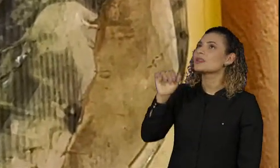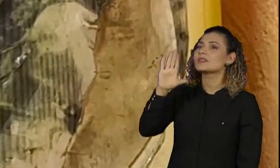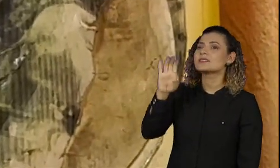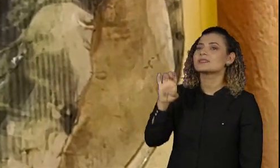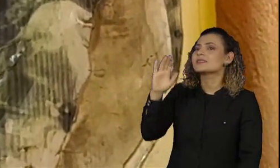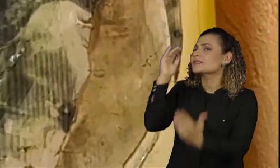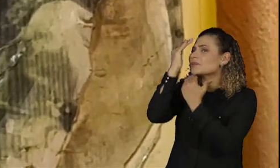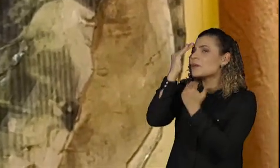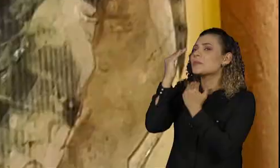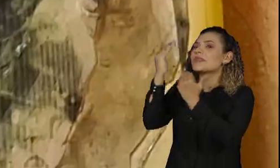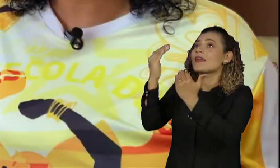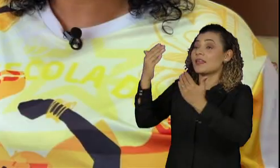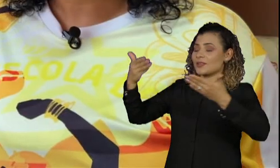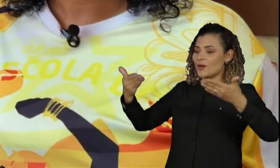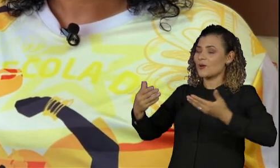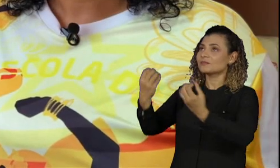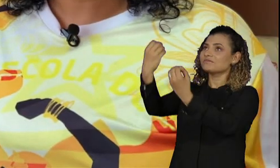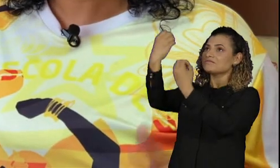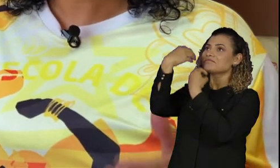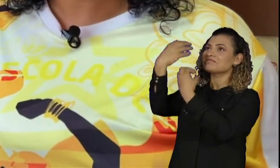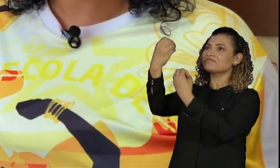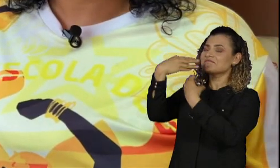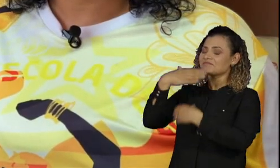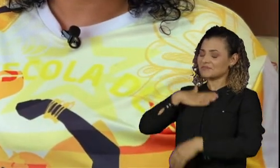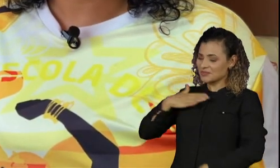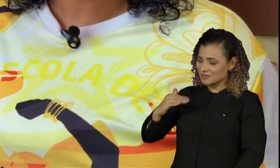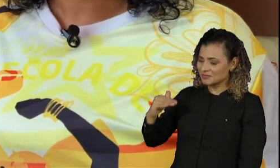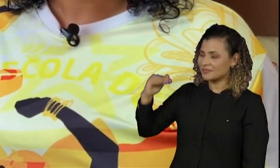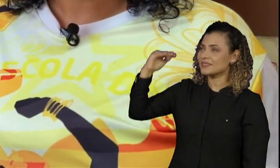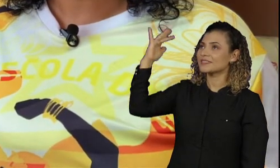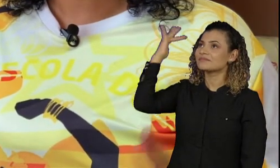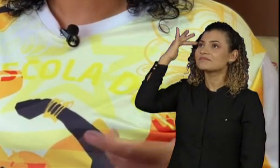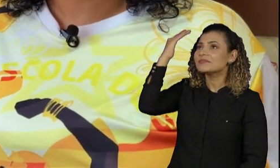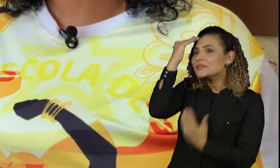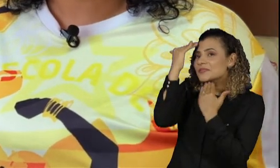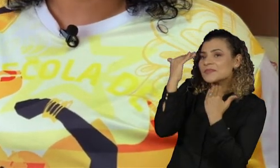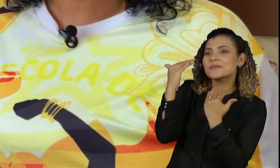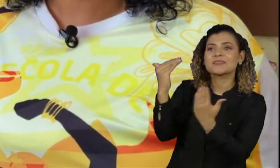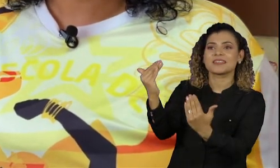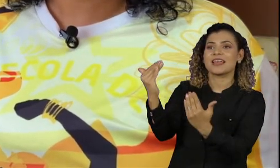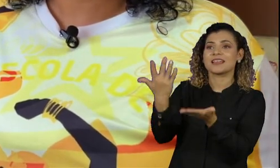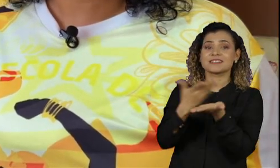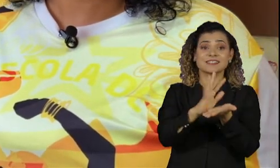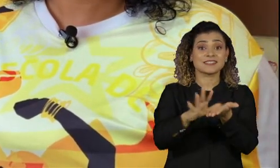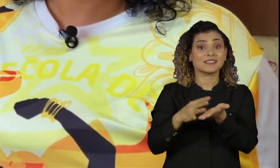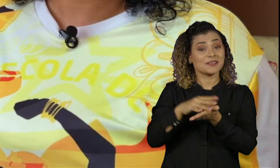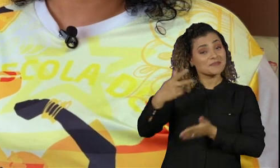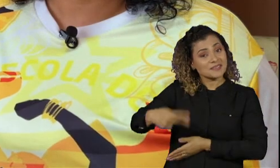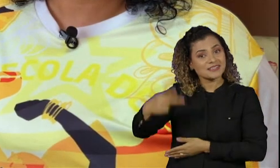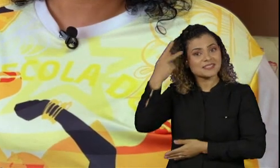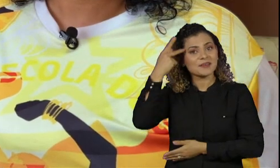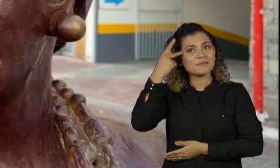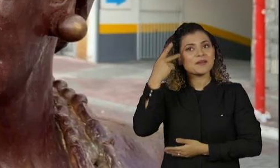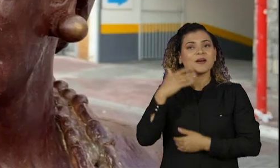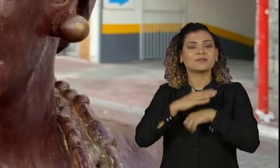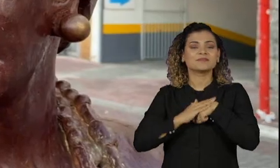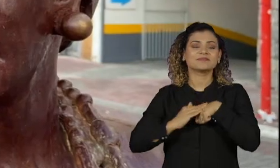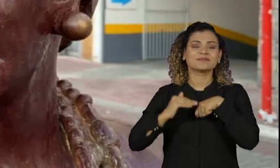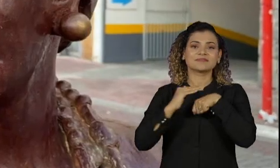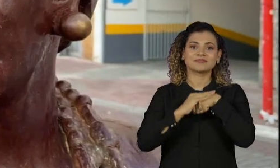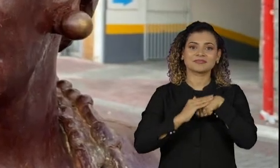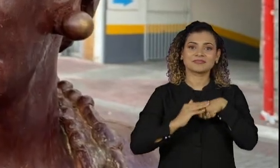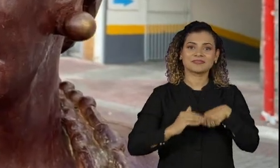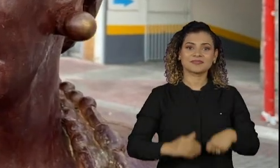essa grande mulher que sou hoje, e muito obrigado pelo samba de São Paulo que nos deu pra gente. Sou